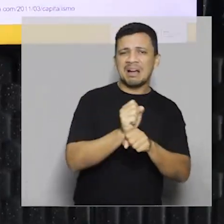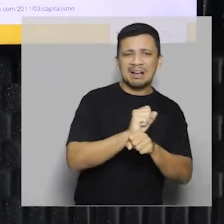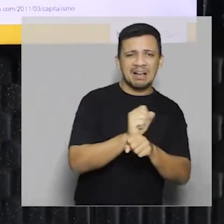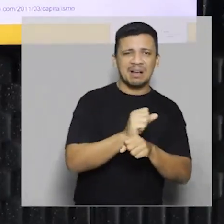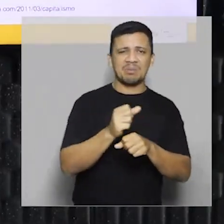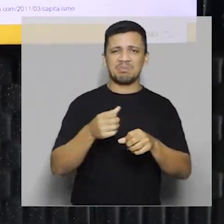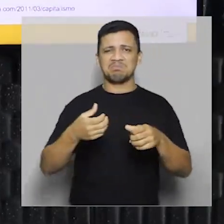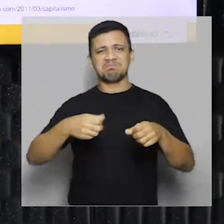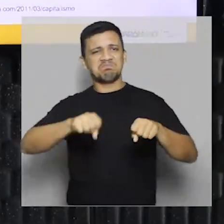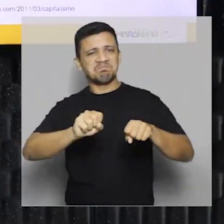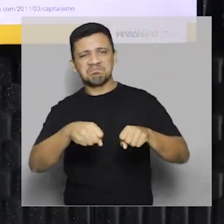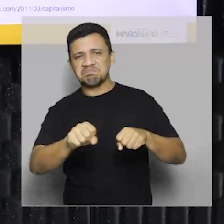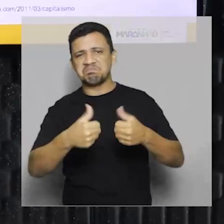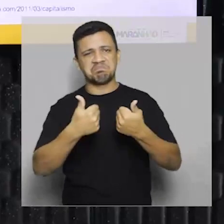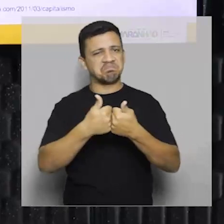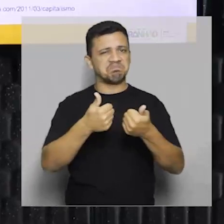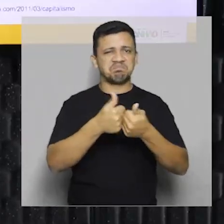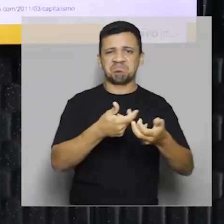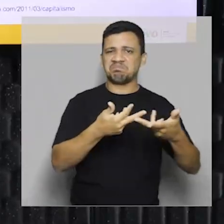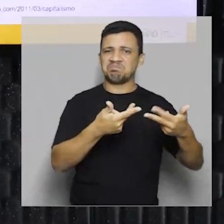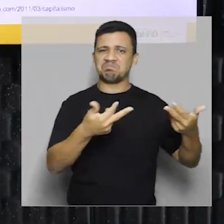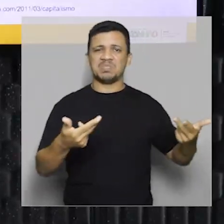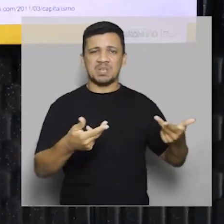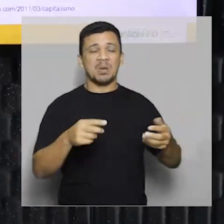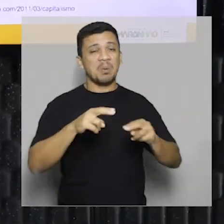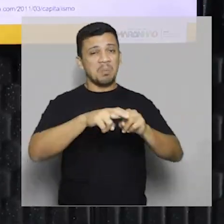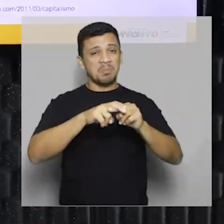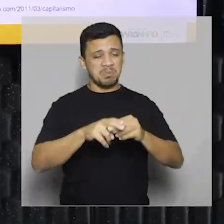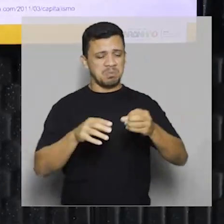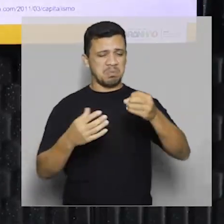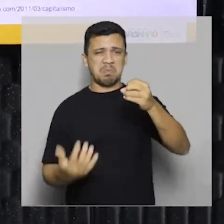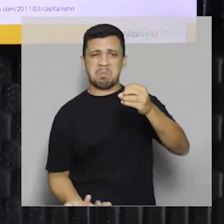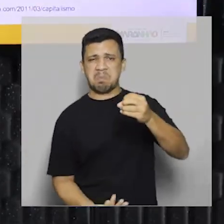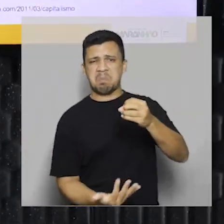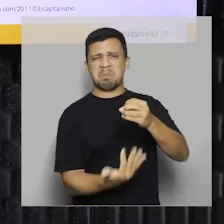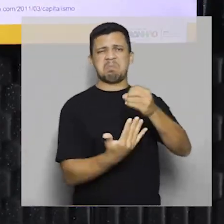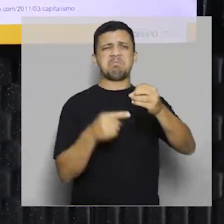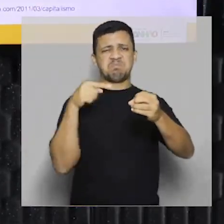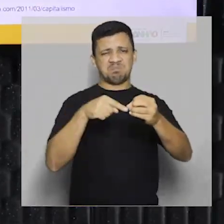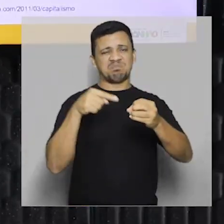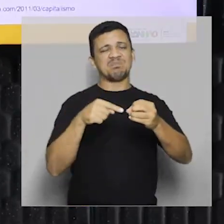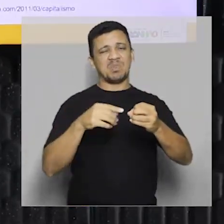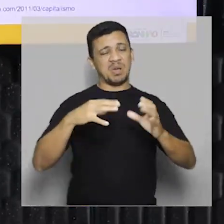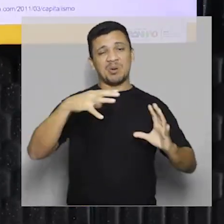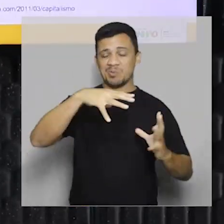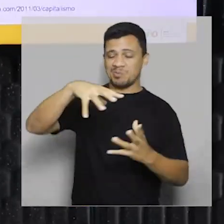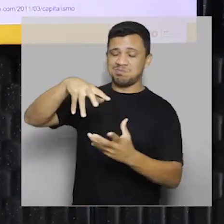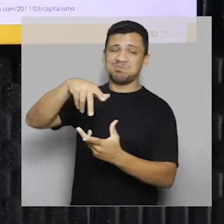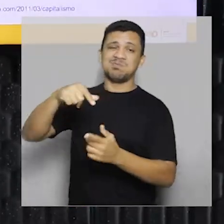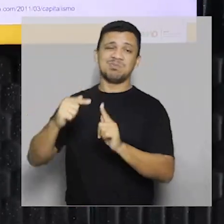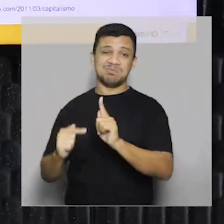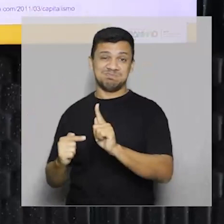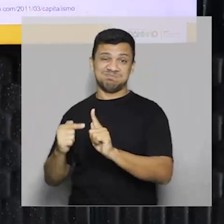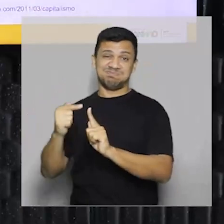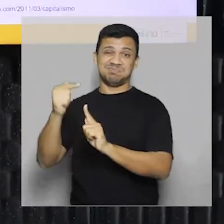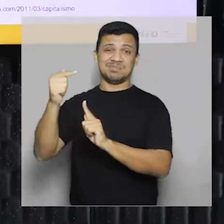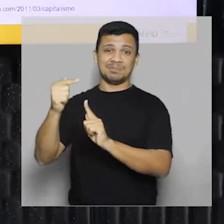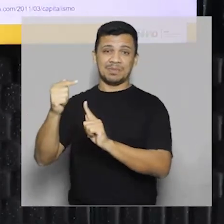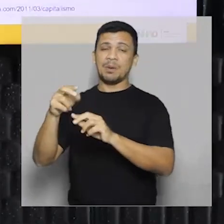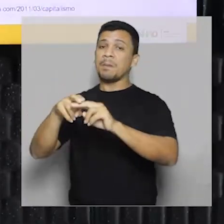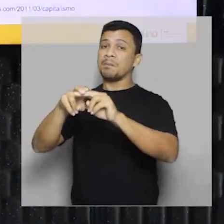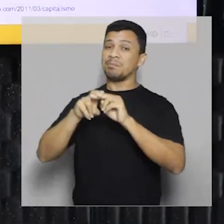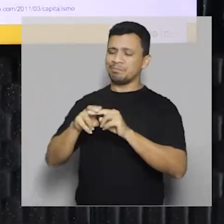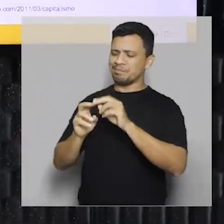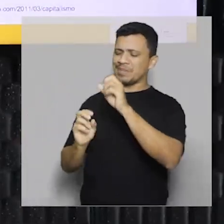o efeito estufa está se intensificando ocasionando o aquecimento global então a industrialização certo